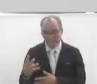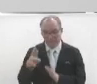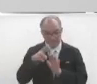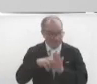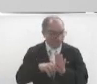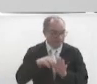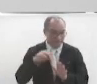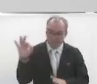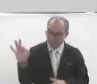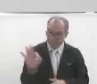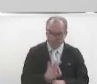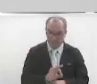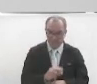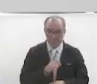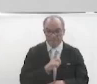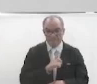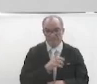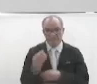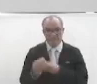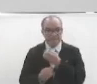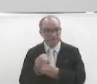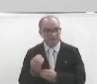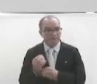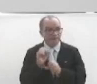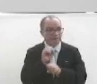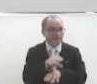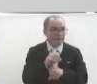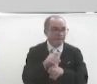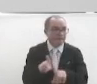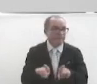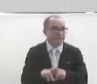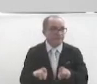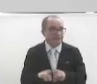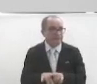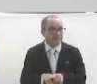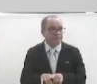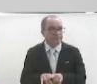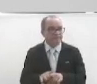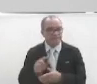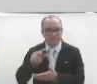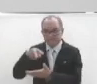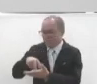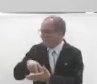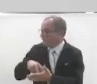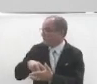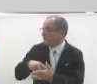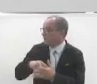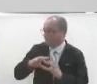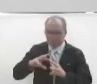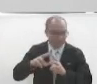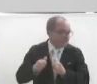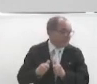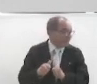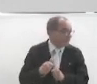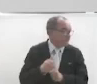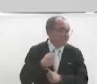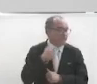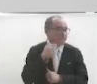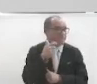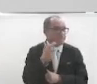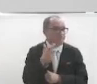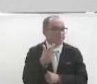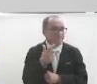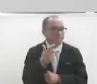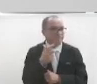original fica criado o conselho desenvolvimento de profissionais da educação concebe em caráter permanente constituída por dois membros titulares e dois suplentes